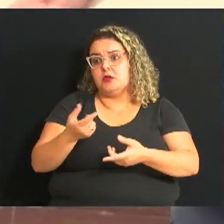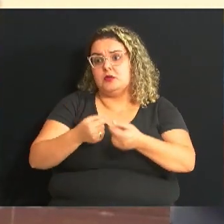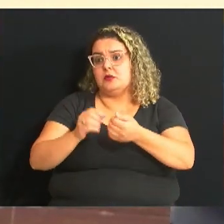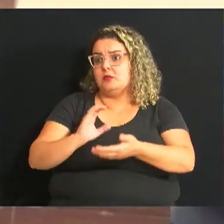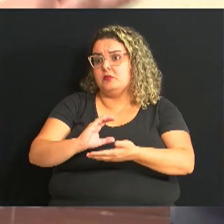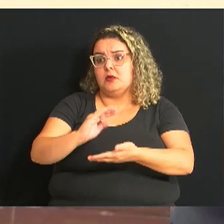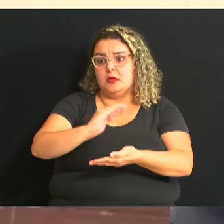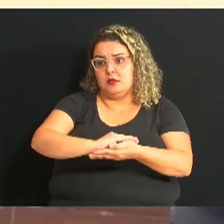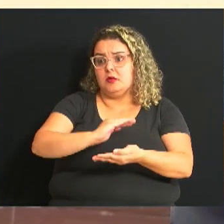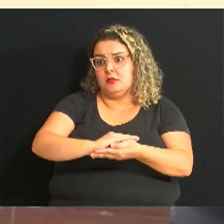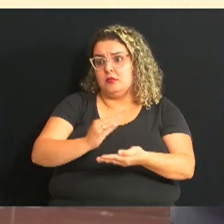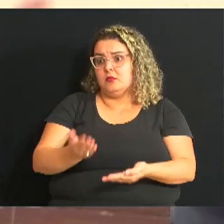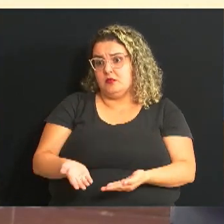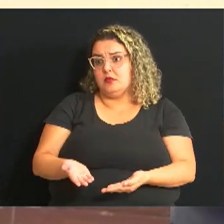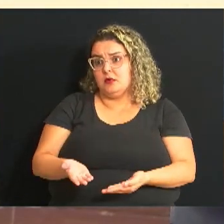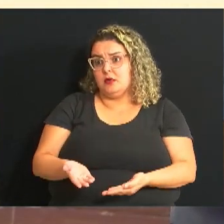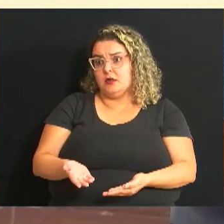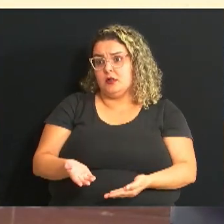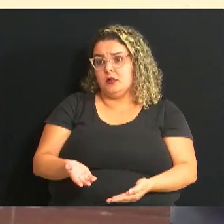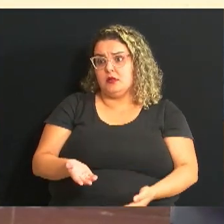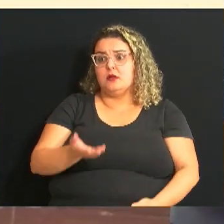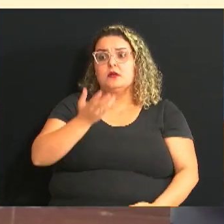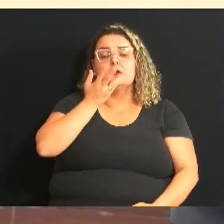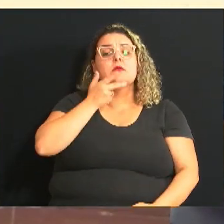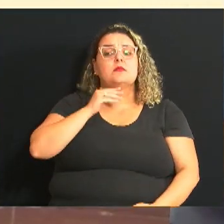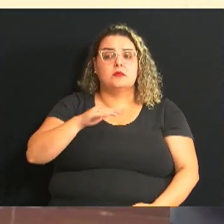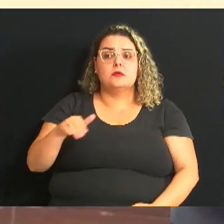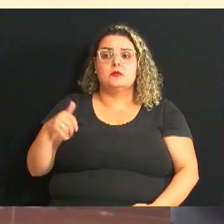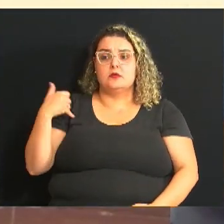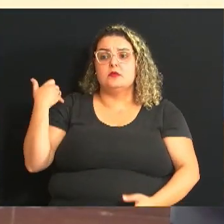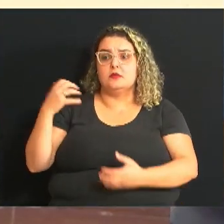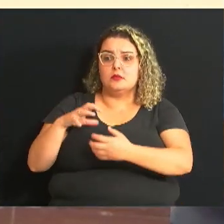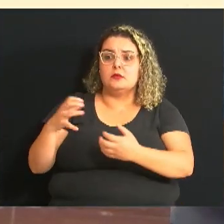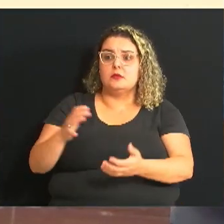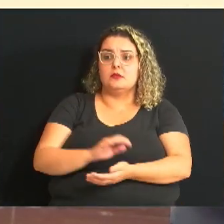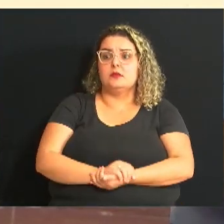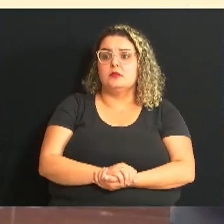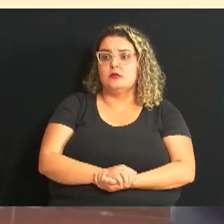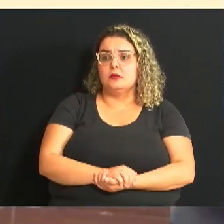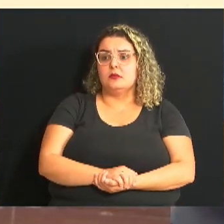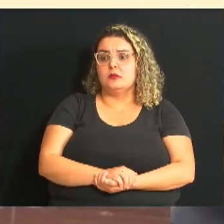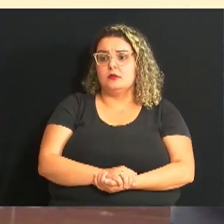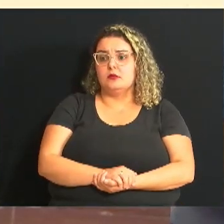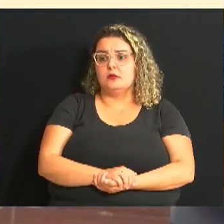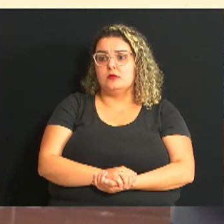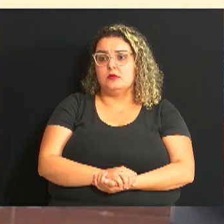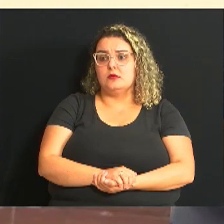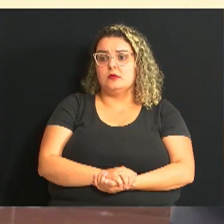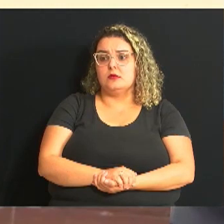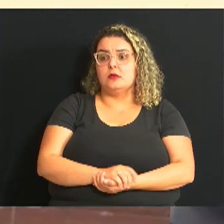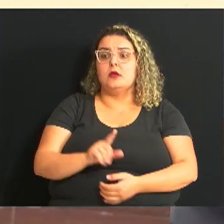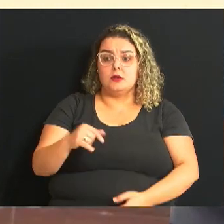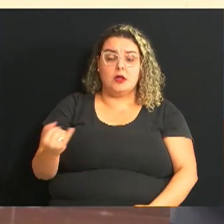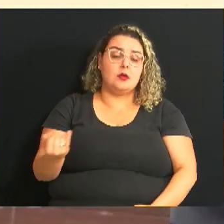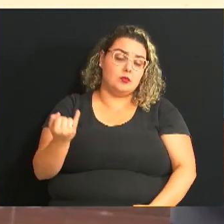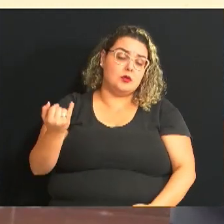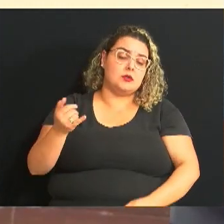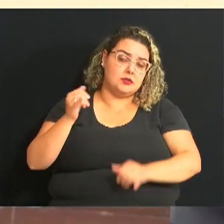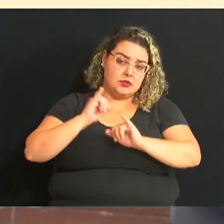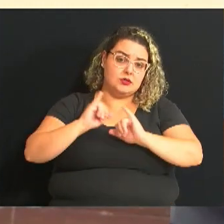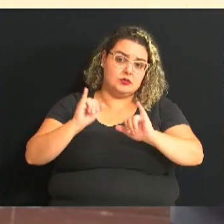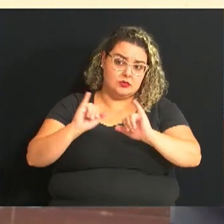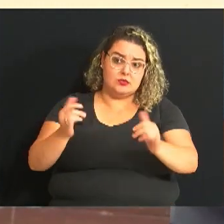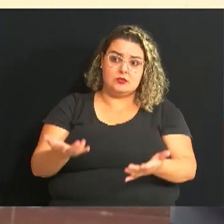para as crianças e uma parte para os idosos, né? Mas é muito importante divulgar isso, né,